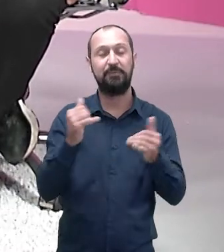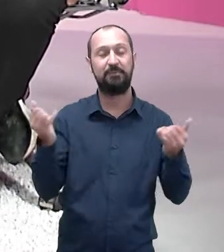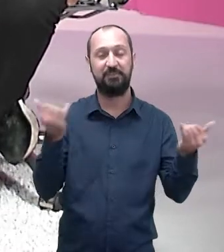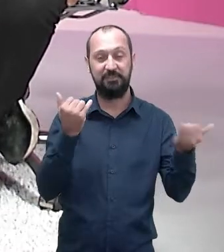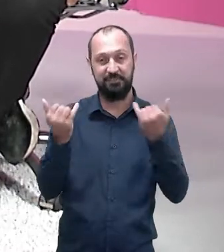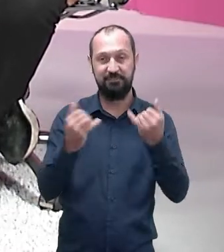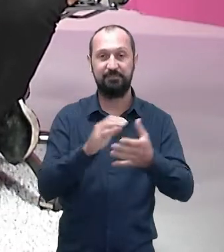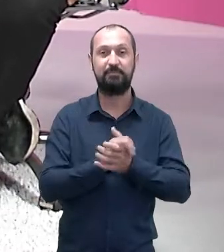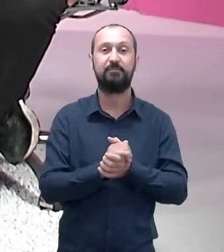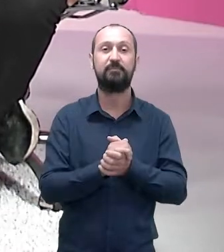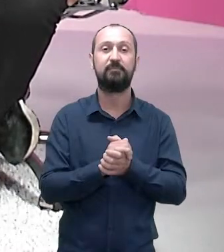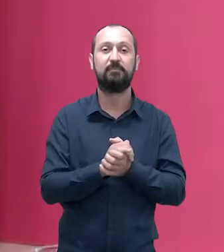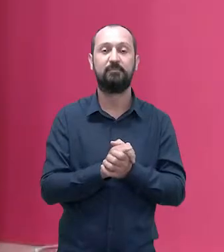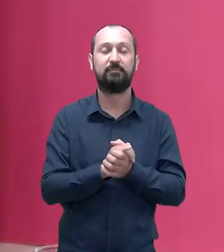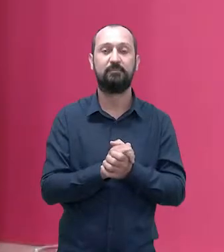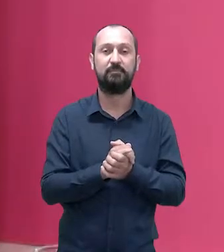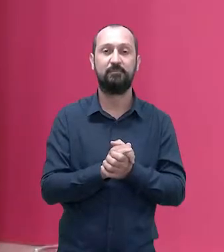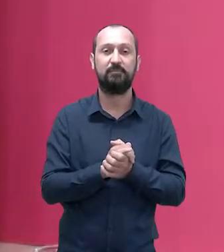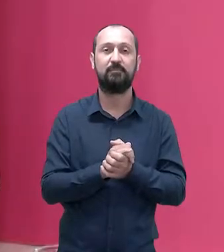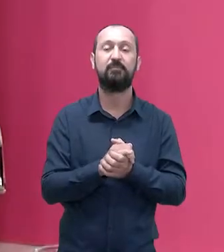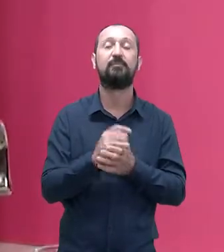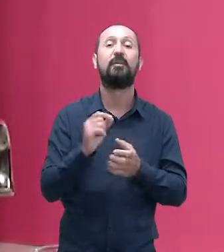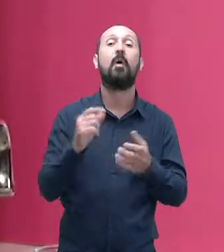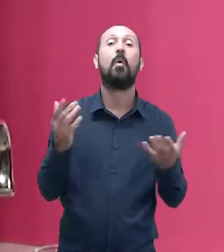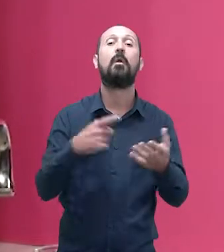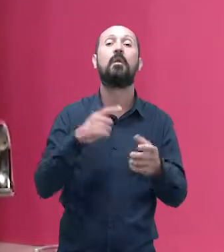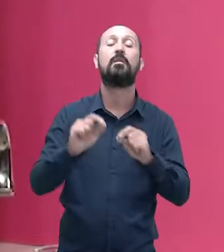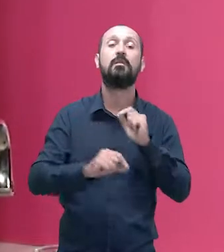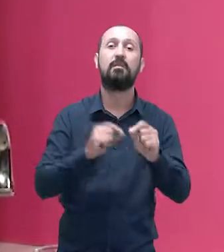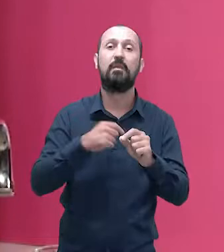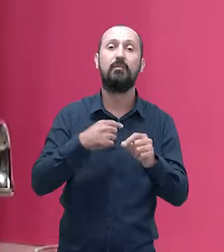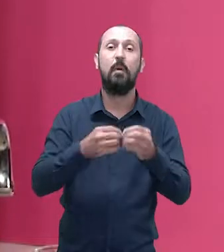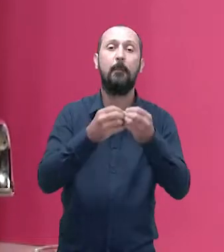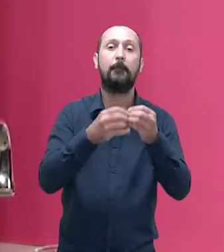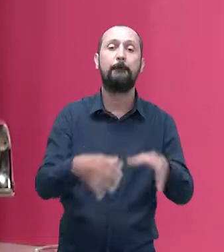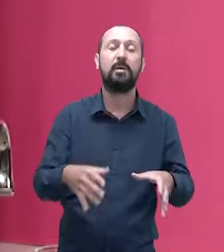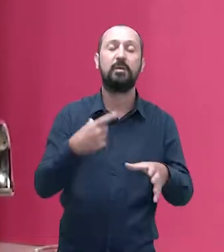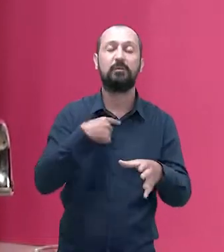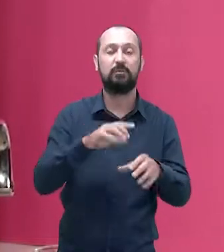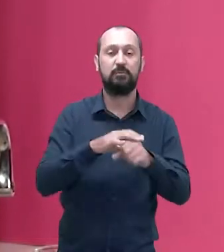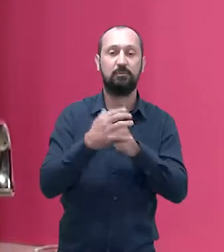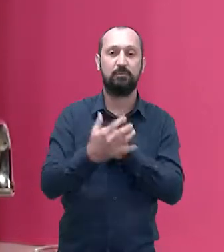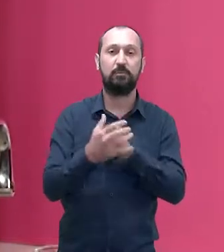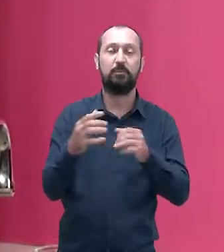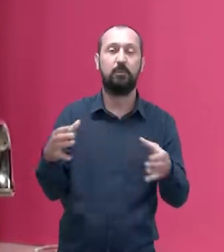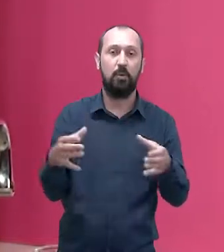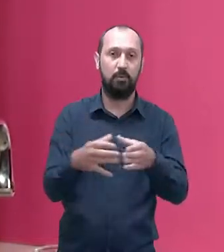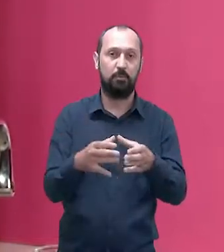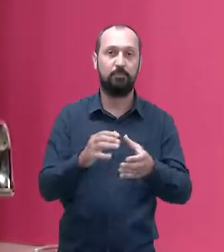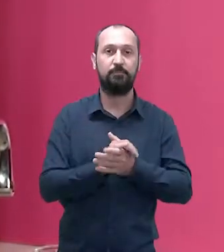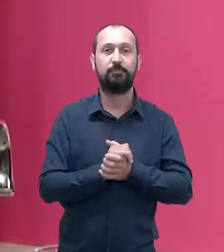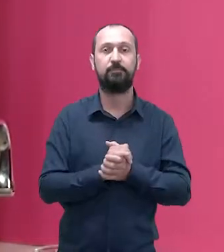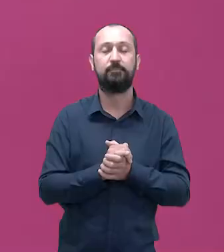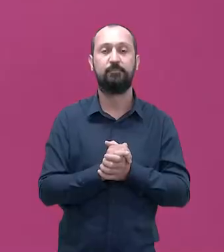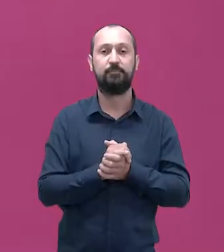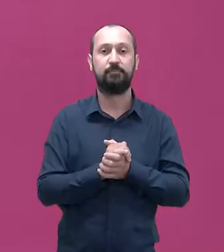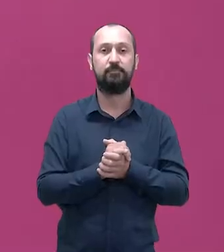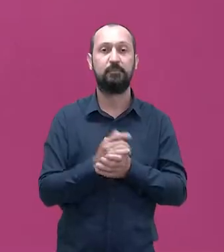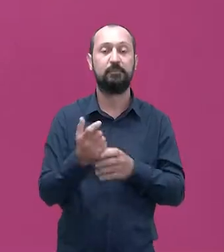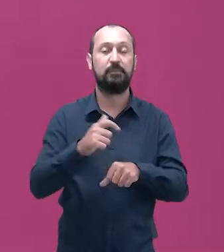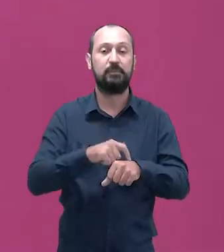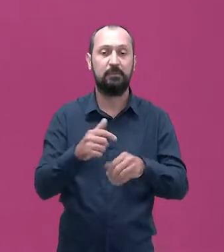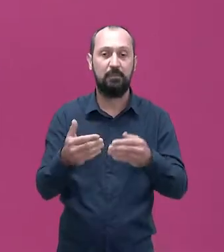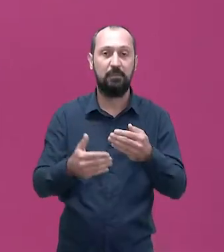Boas notícias, né, Rodrigo? Rodrigo, fala pra gente o que foi feito para amenizar os prejuízos da pandemia para a categoria.